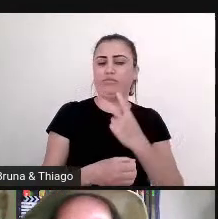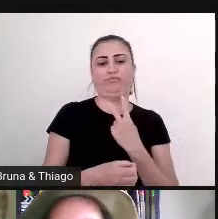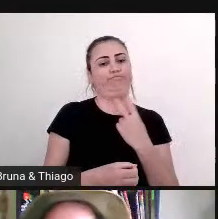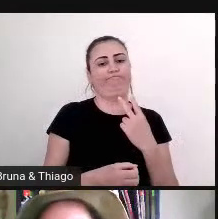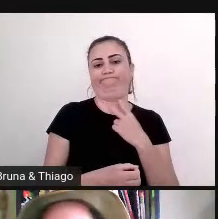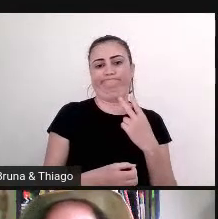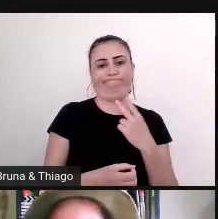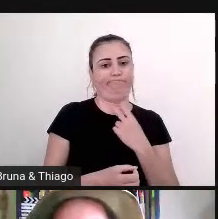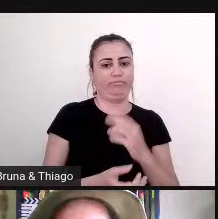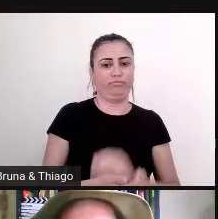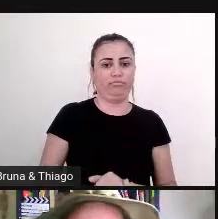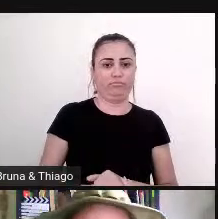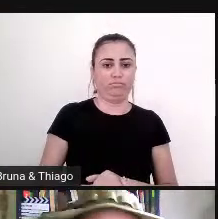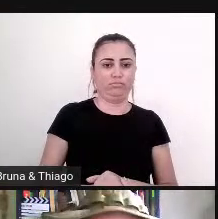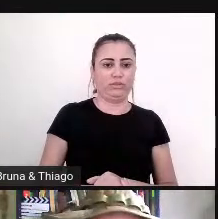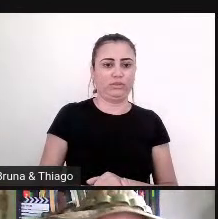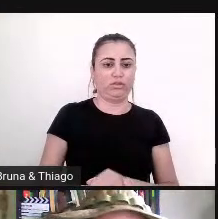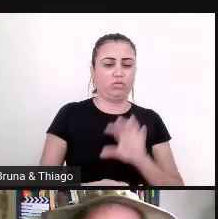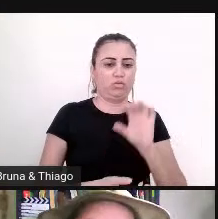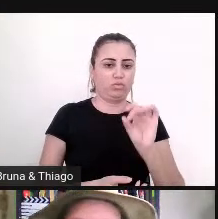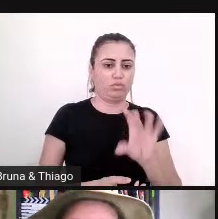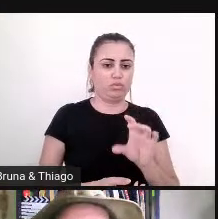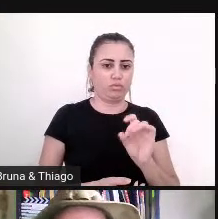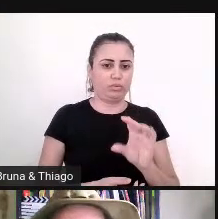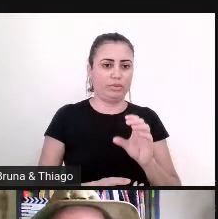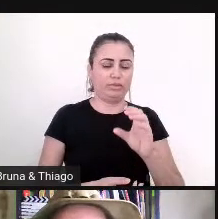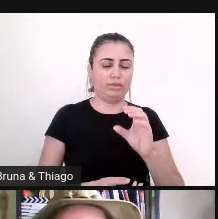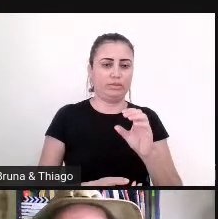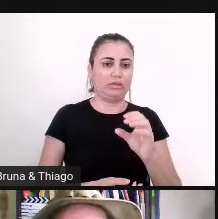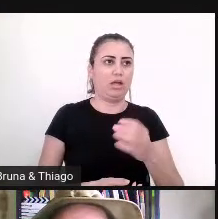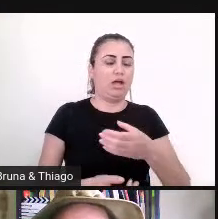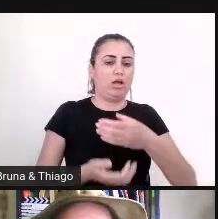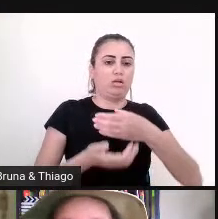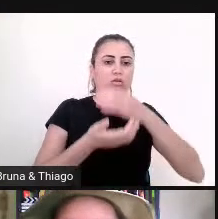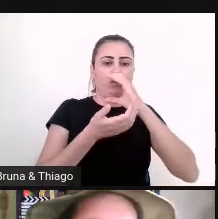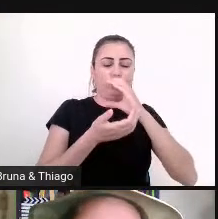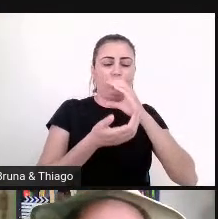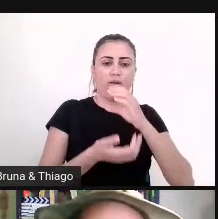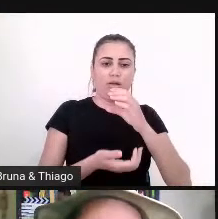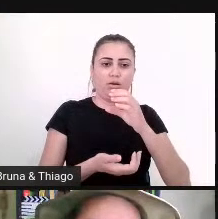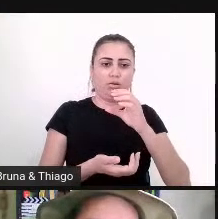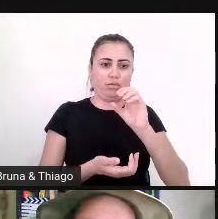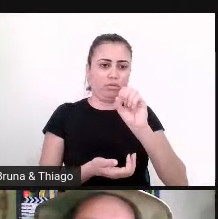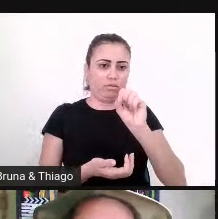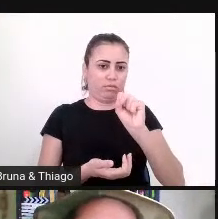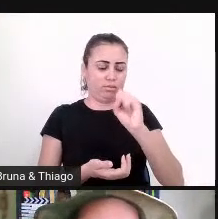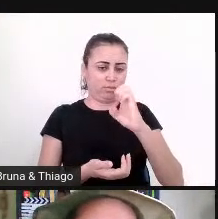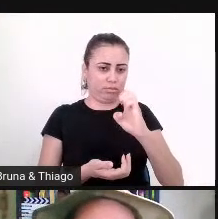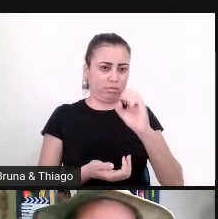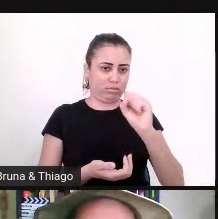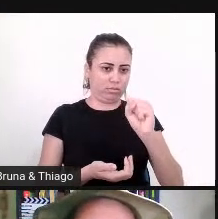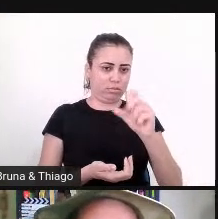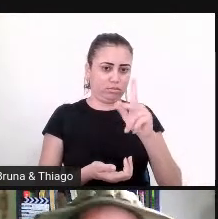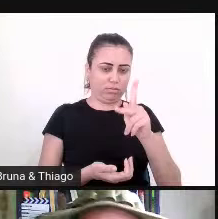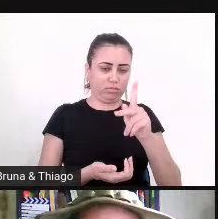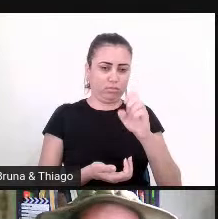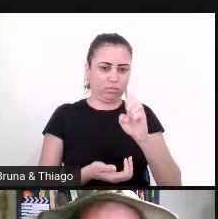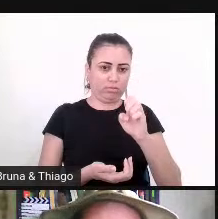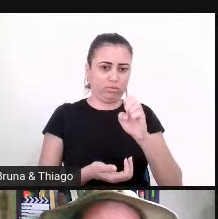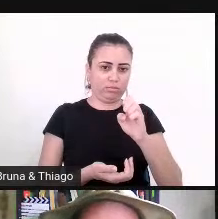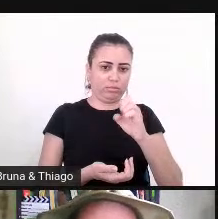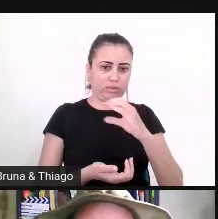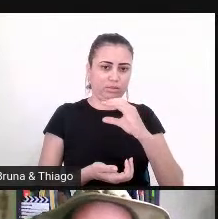mas a minha avó, meu tio, não sei o que, ele disse que tem. Bom, enfim. Se quiser tomar, tome. Não tem contraindicação, é um chá de nada, é um chá de